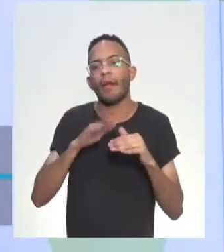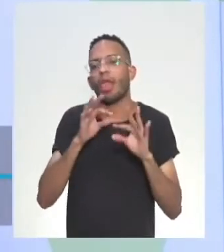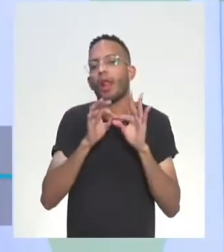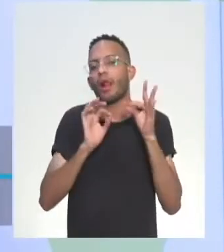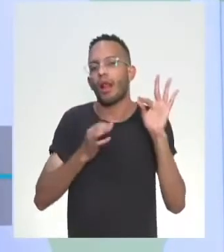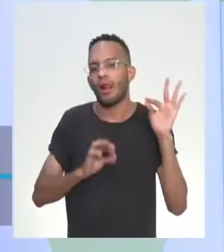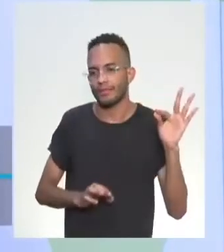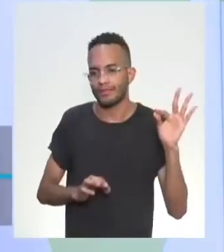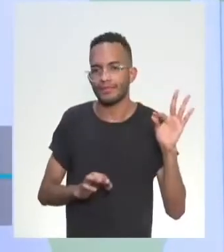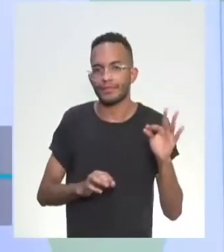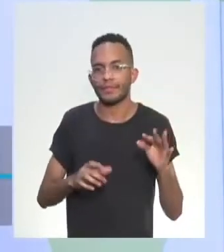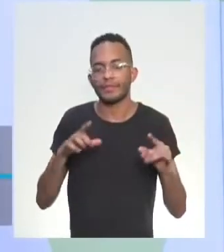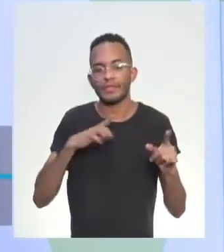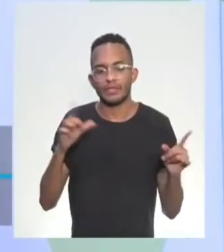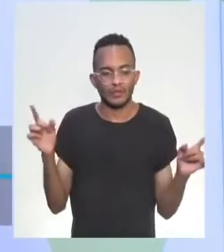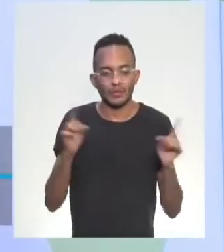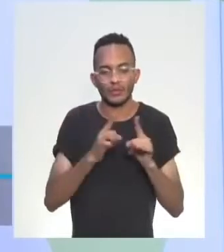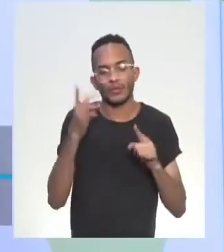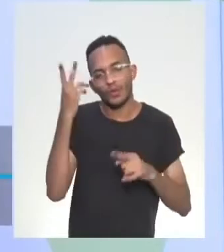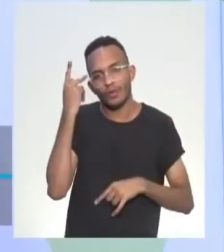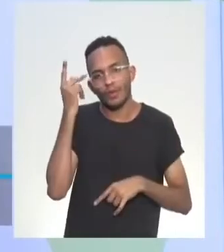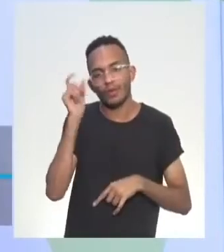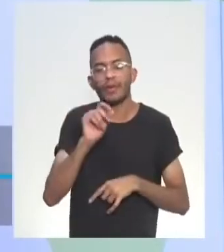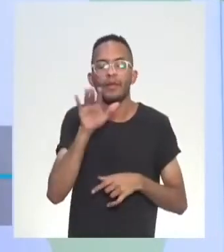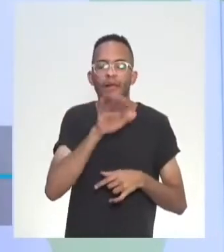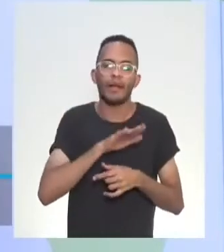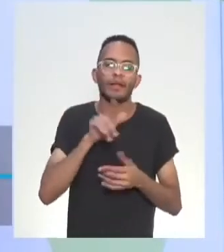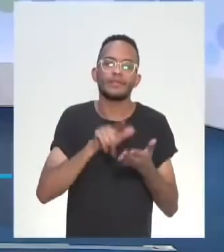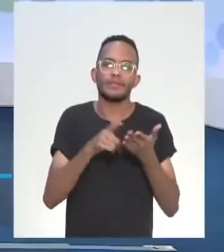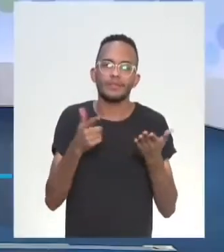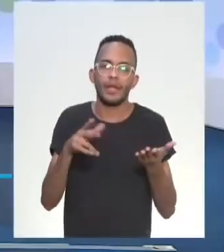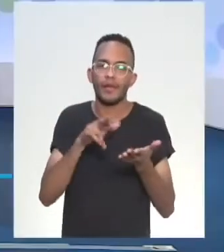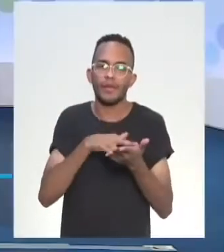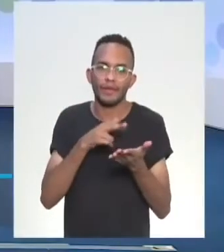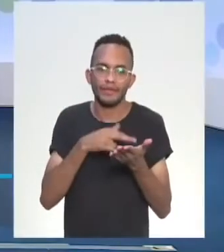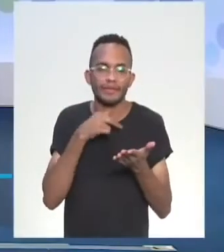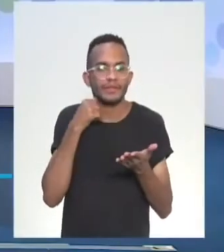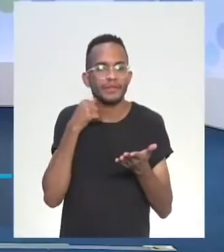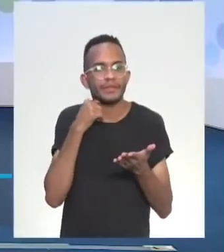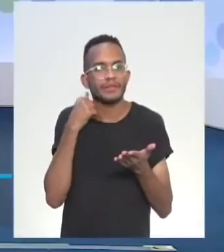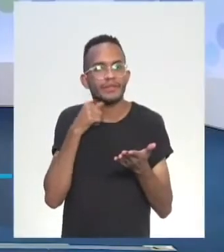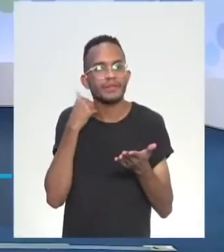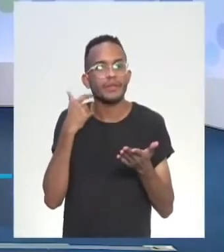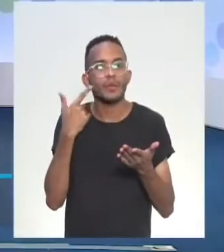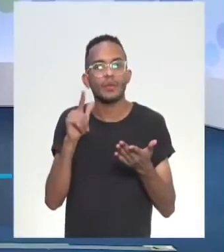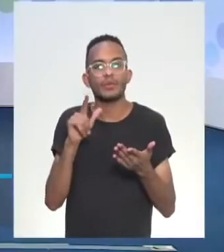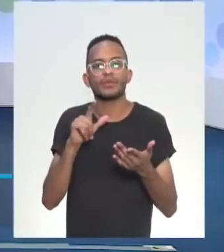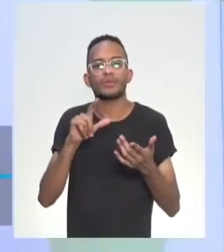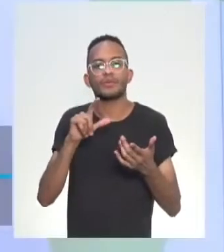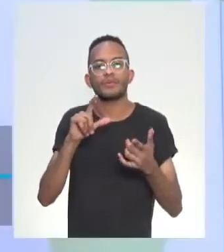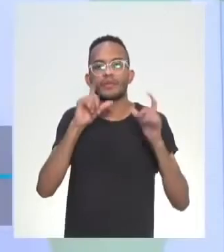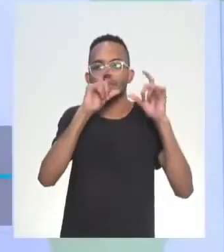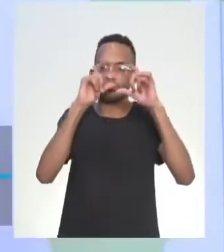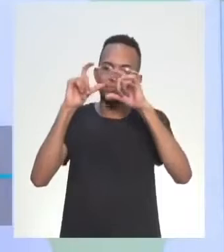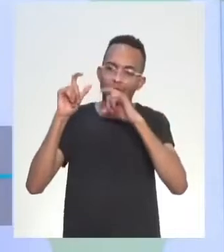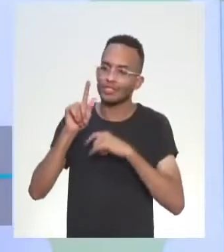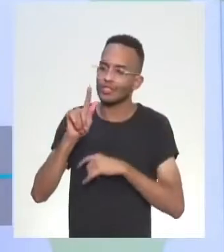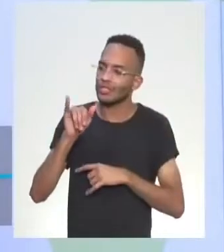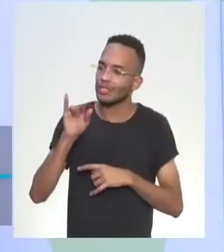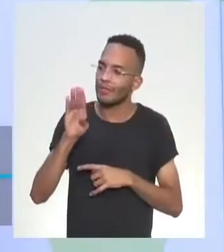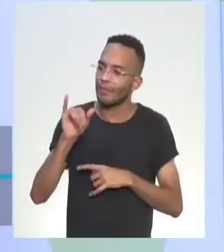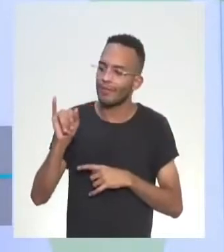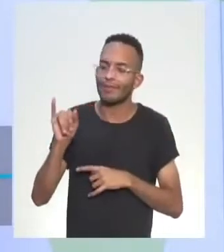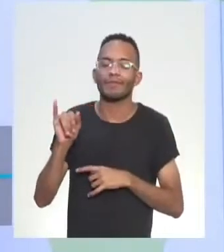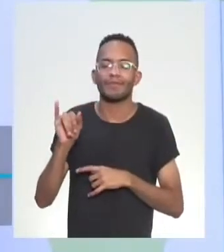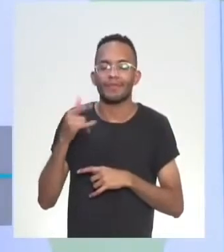né? Então, as tirinhas são muito comuns, por exemplo, nos jornais, nas revistas, né? Uhum. E os quadrinhos, aí a gente vai ter que ver os gibis mesmo. Então, os quadrinhos eles